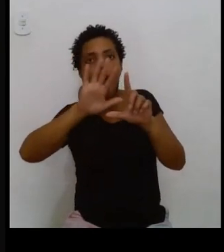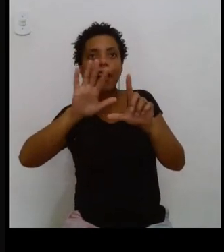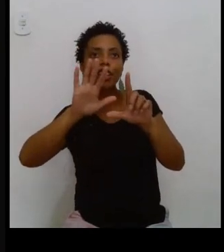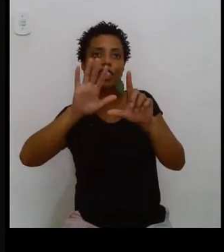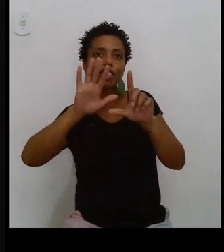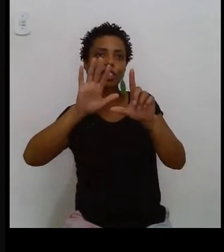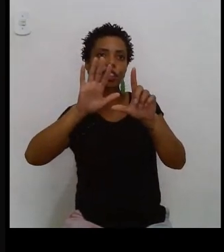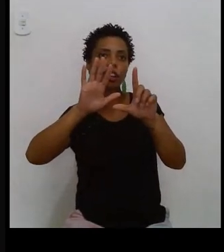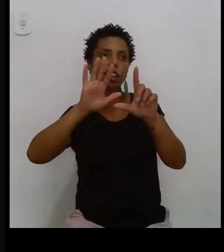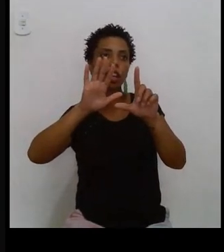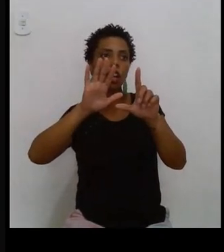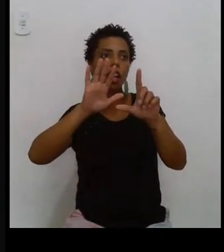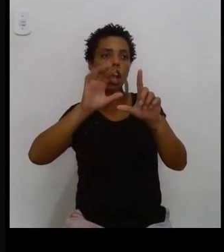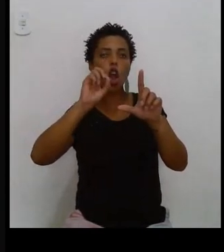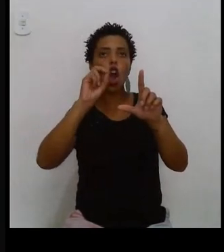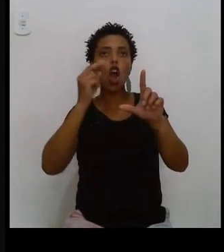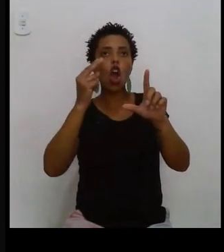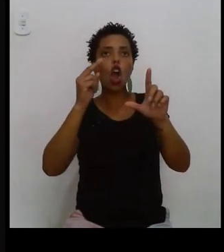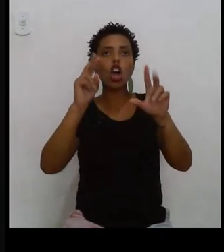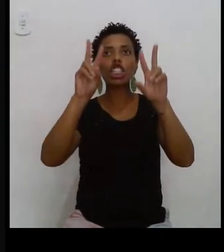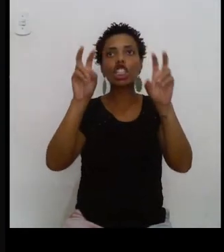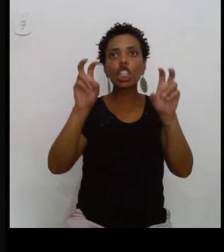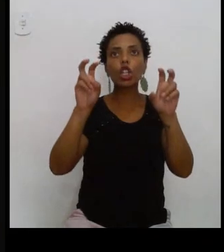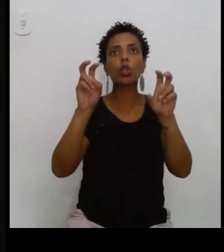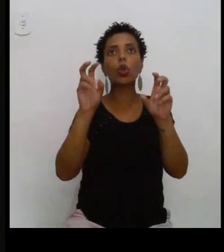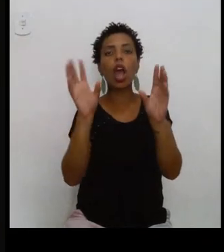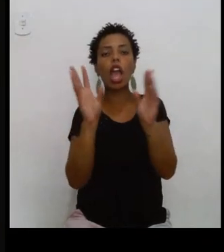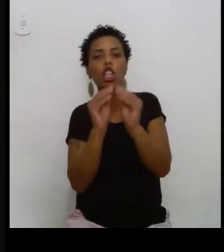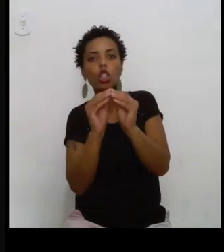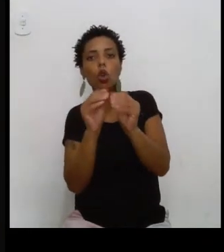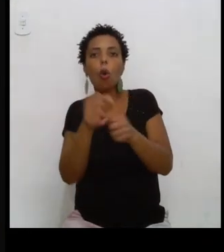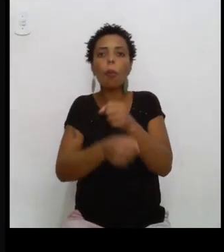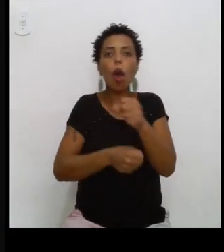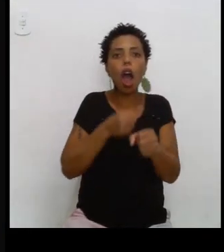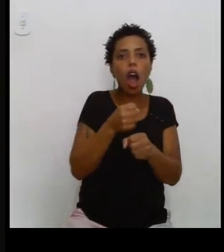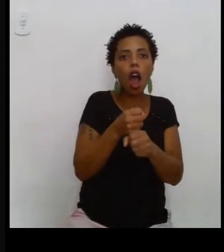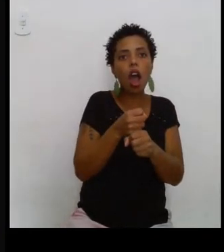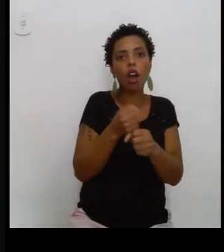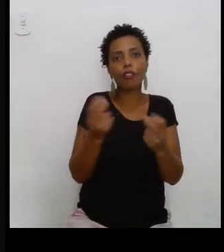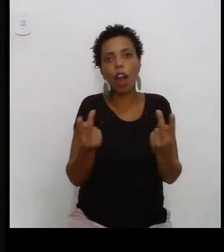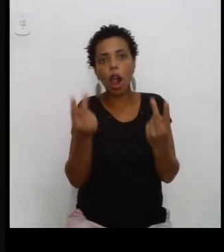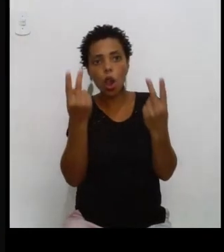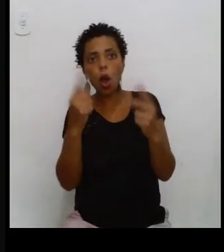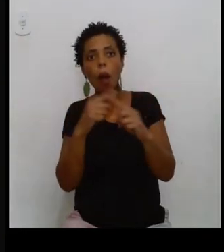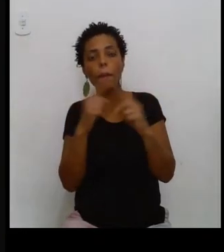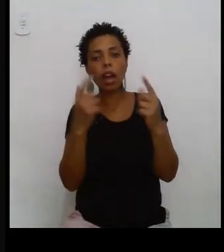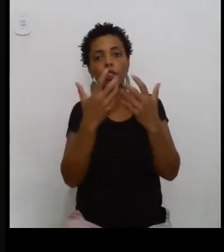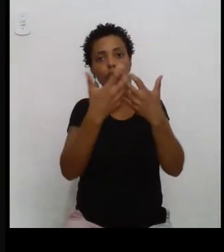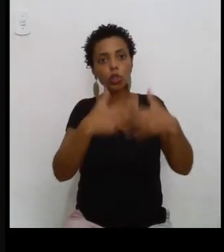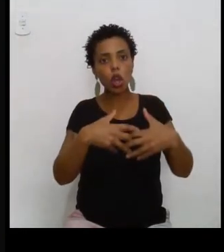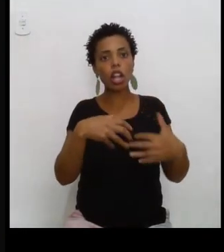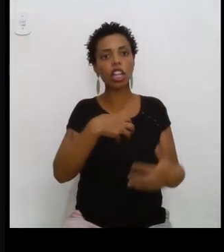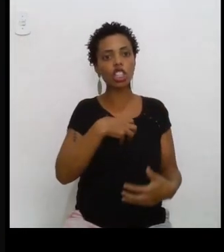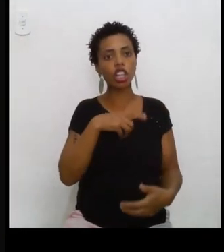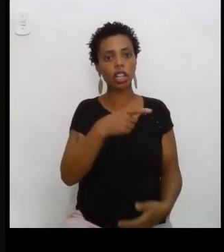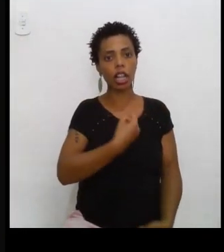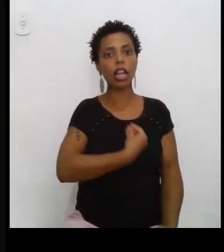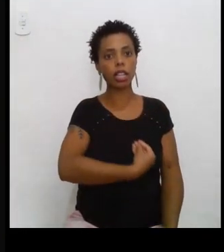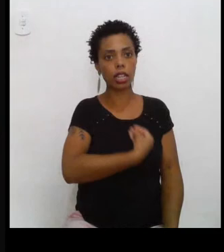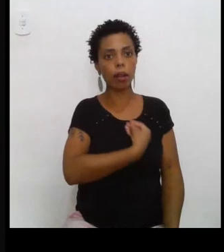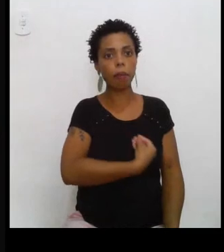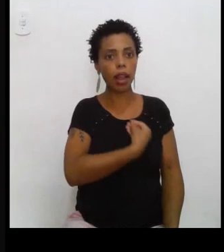de título de resumo de ano de valor e que é opera nesta presença e nessa nessa